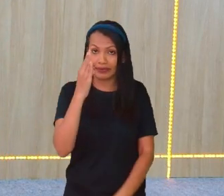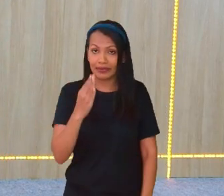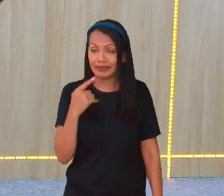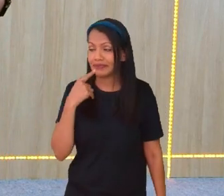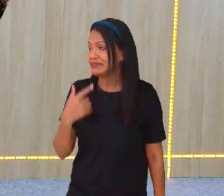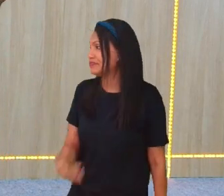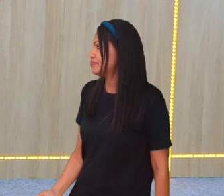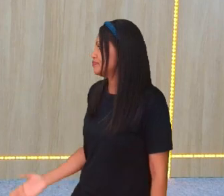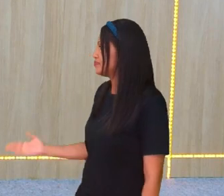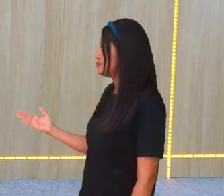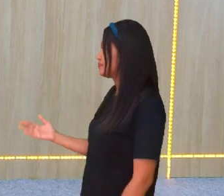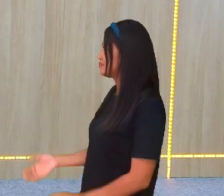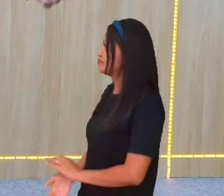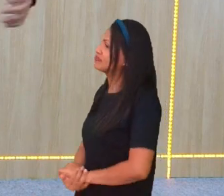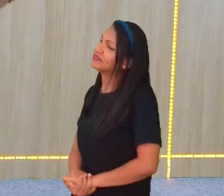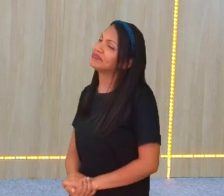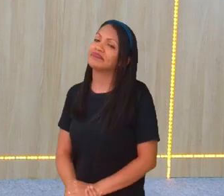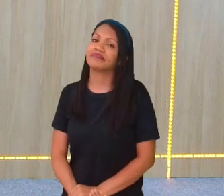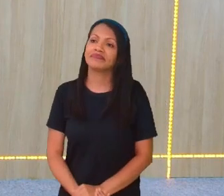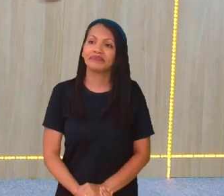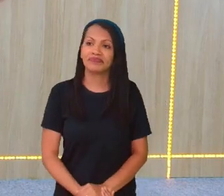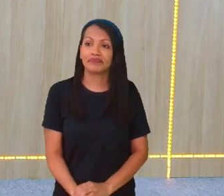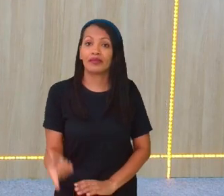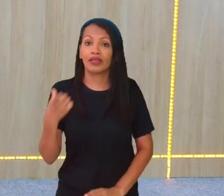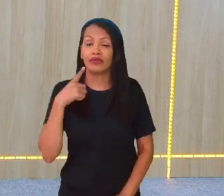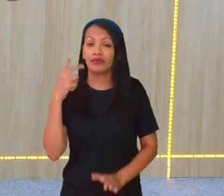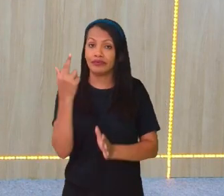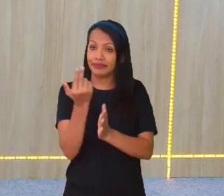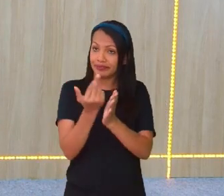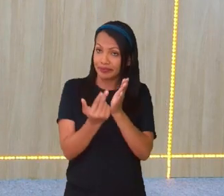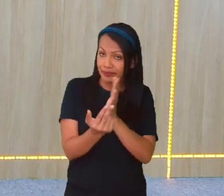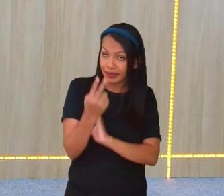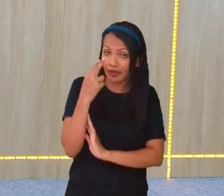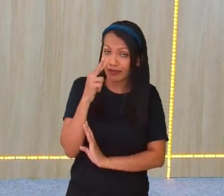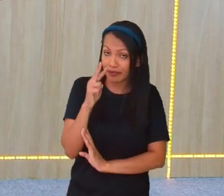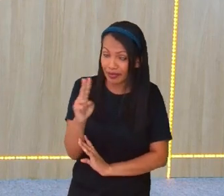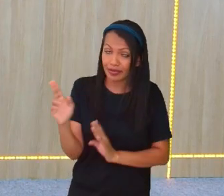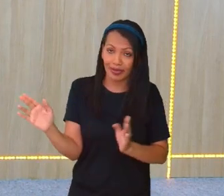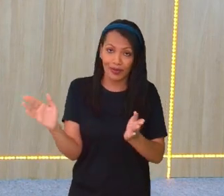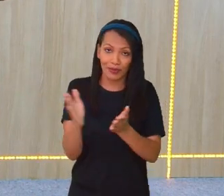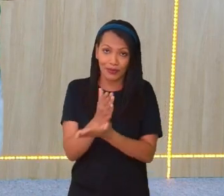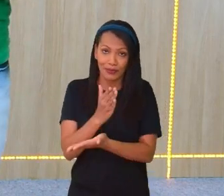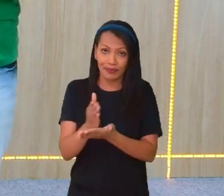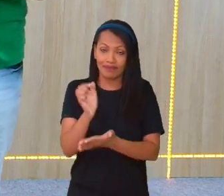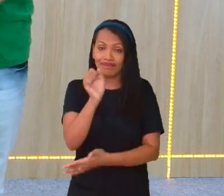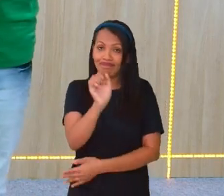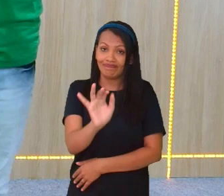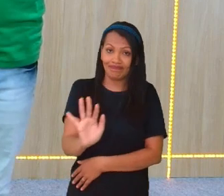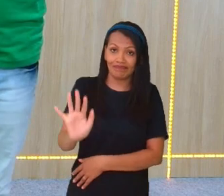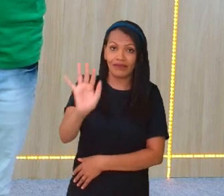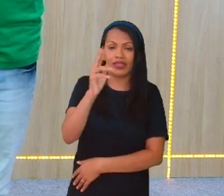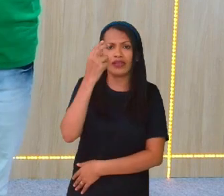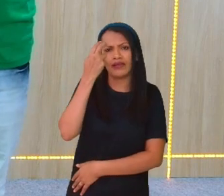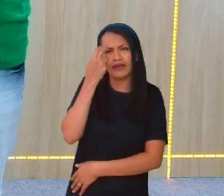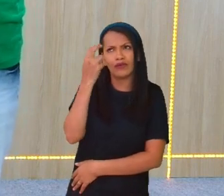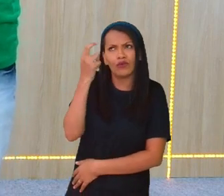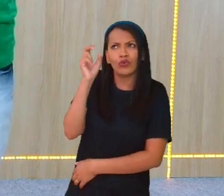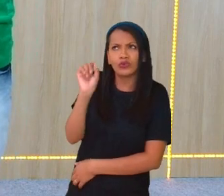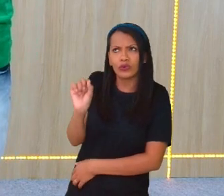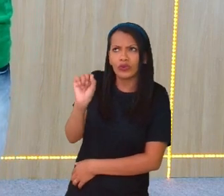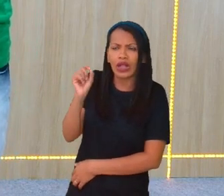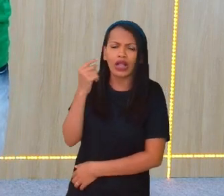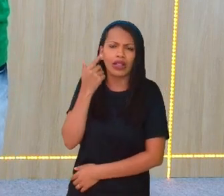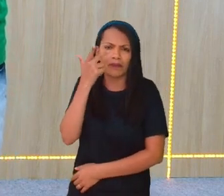pintura, né? de Rugendas, de Debré, de Franz Post, a gente vai ver algumas imagens aí da cultura